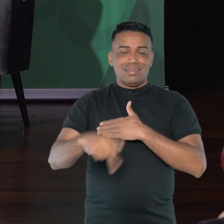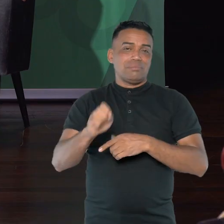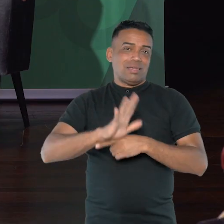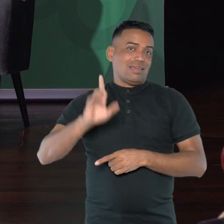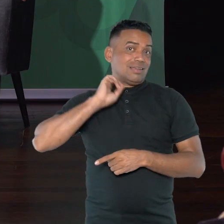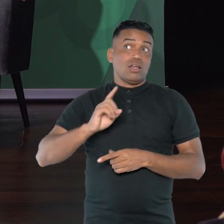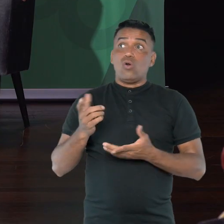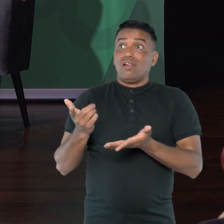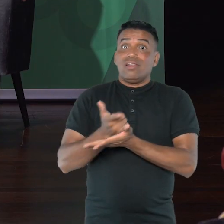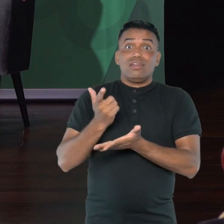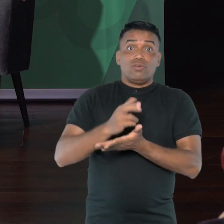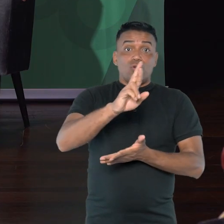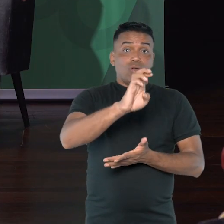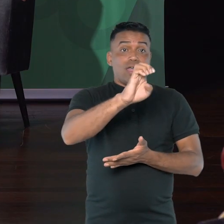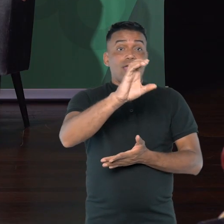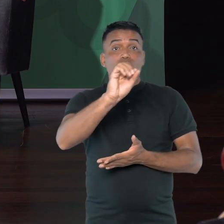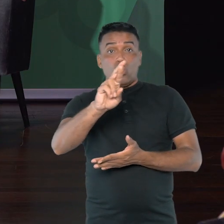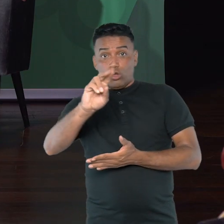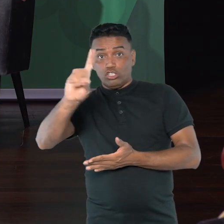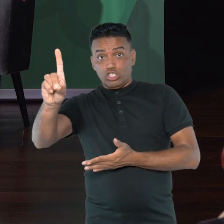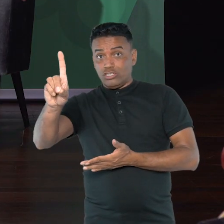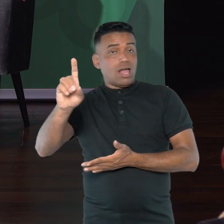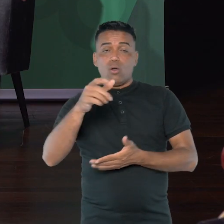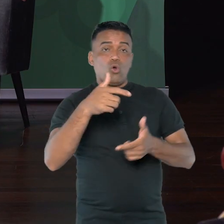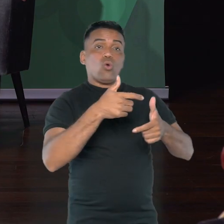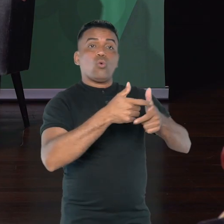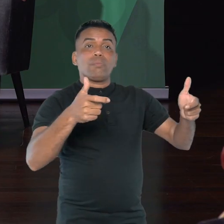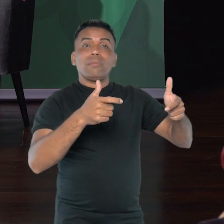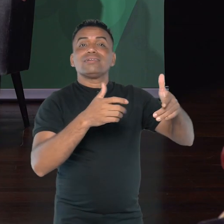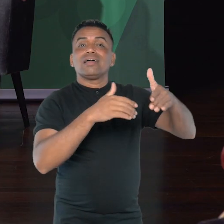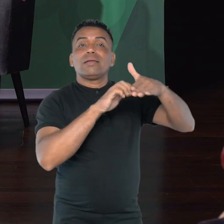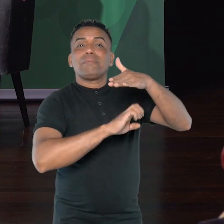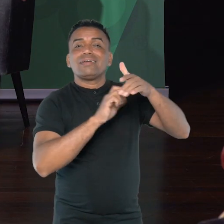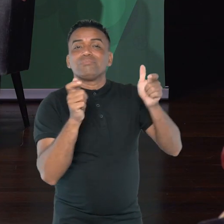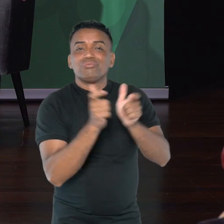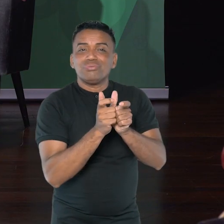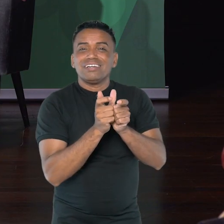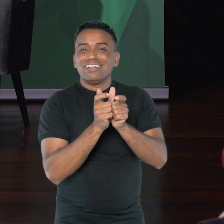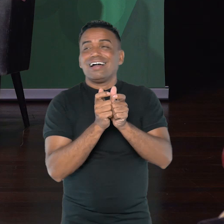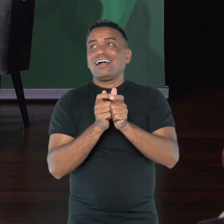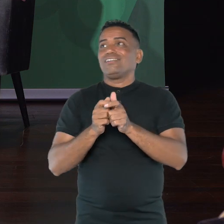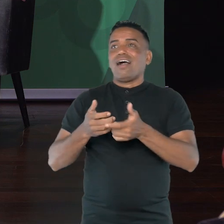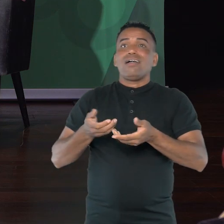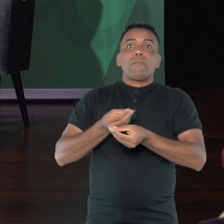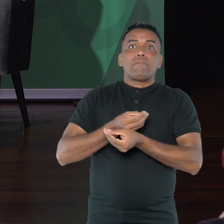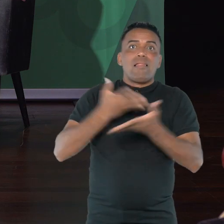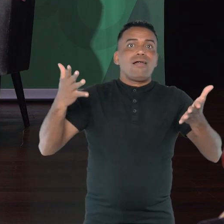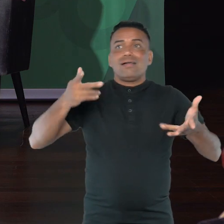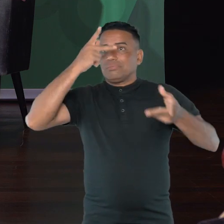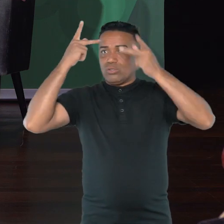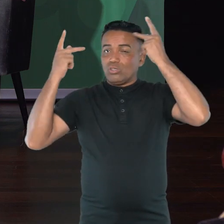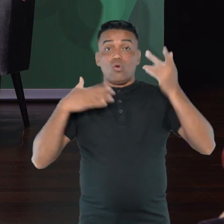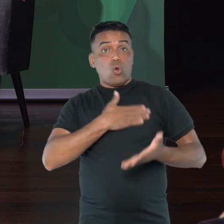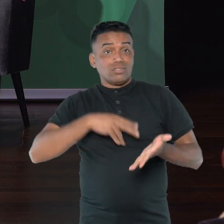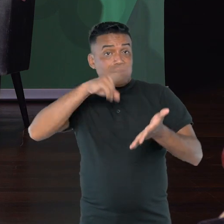vezes os livros não... mas foi a Record que fez a Carla. Não, pelo contrário. Ela começa com a Quixote, sai o Tudo é Rio, e esse livro, no boca a boca, vai conquistando